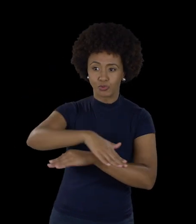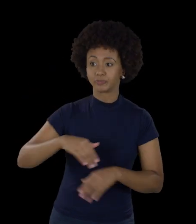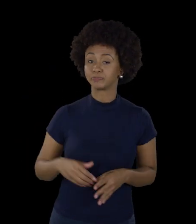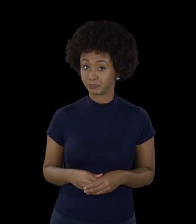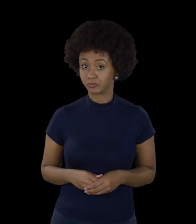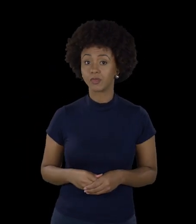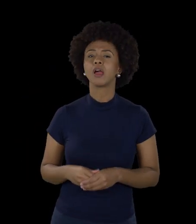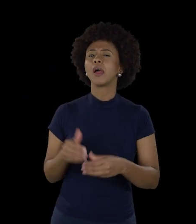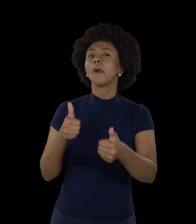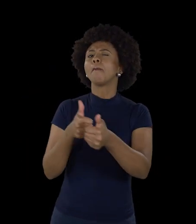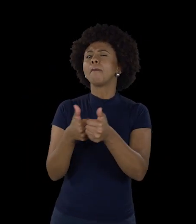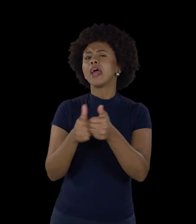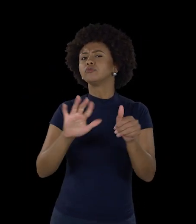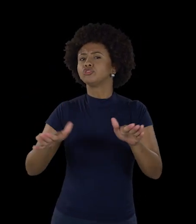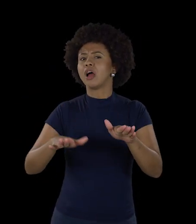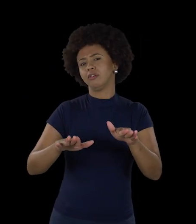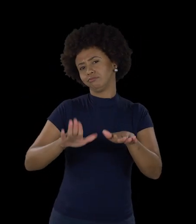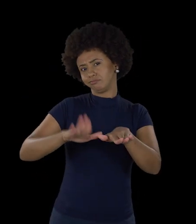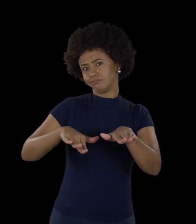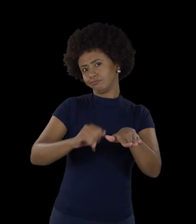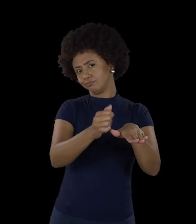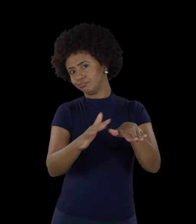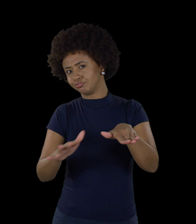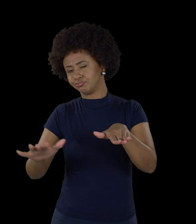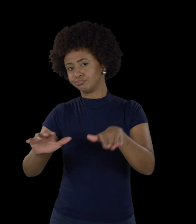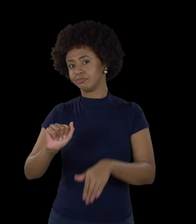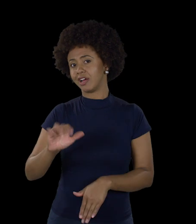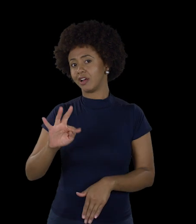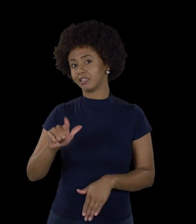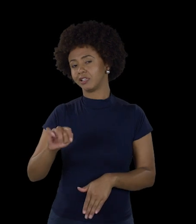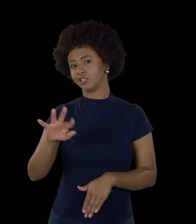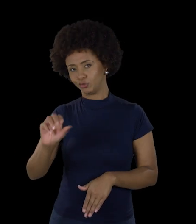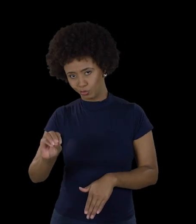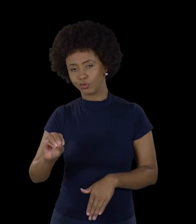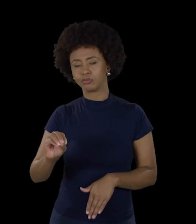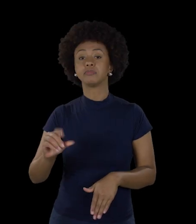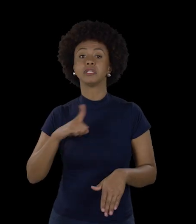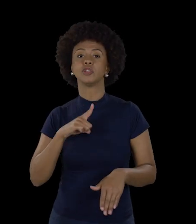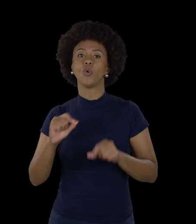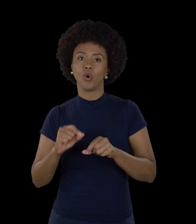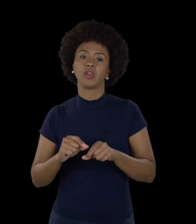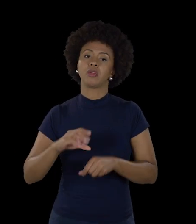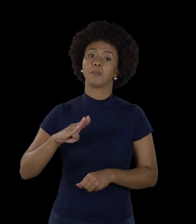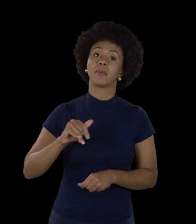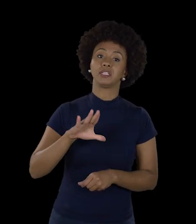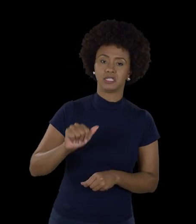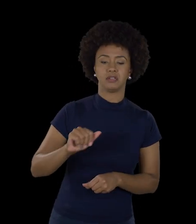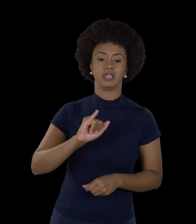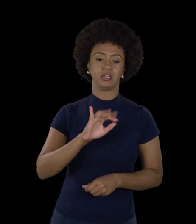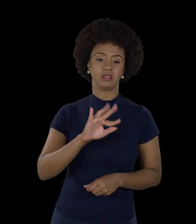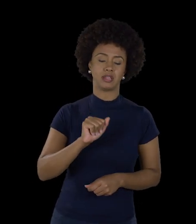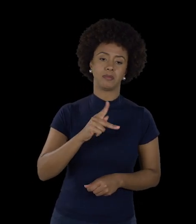dunas. Indo de oeste em direção ao Atlântico, podemos considerar que são 12 as bacias